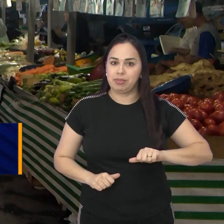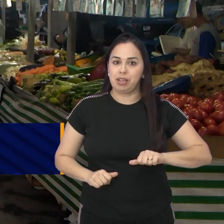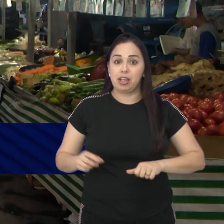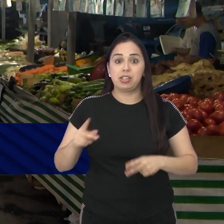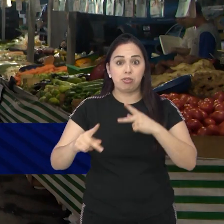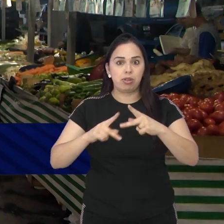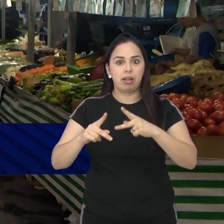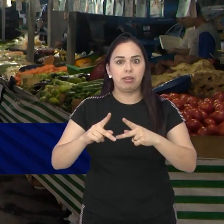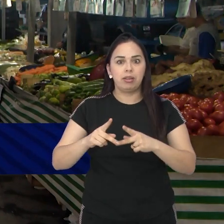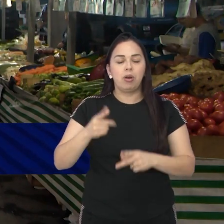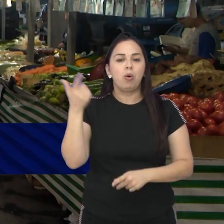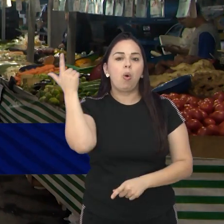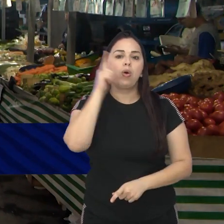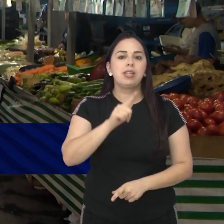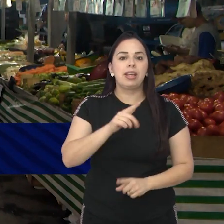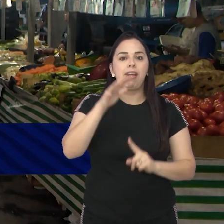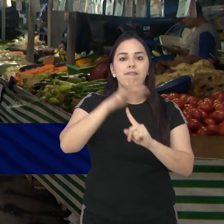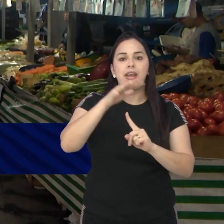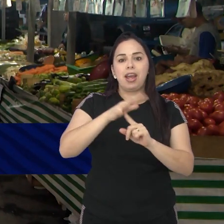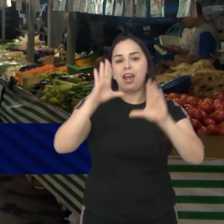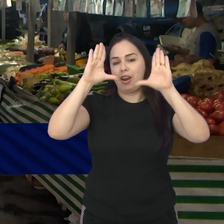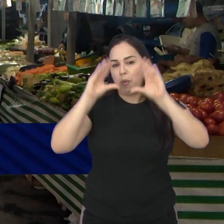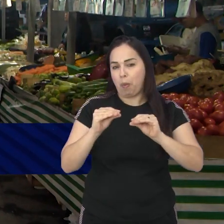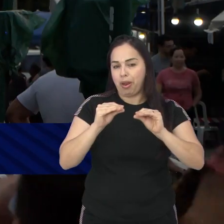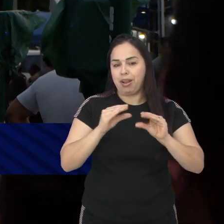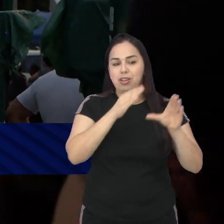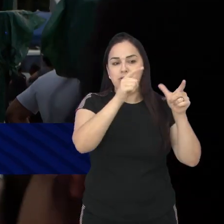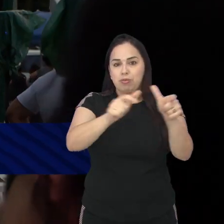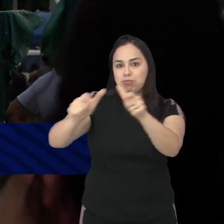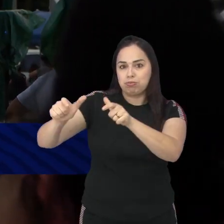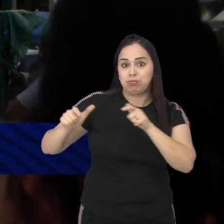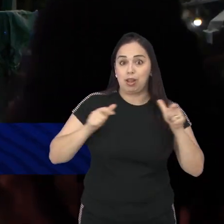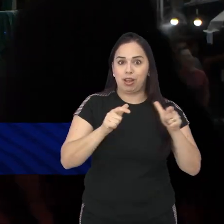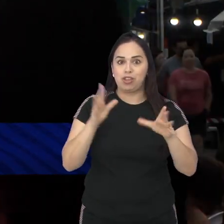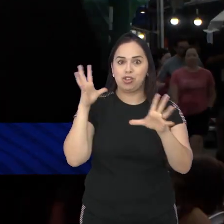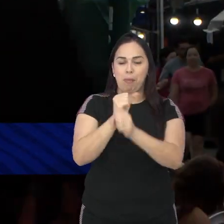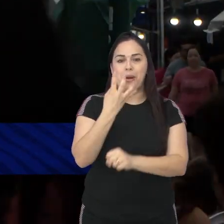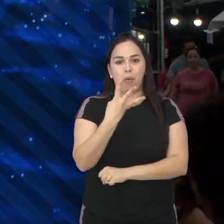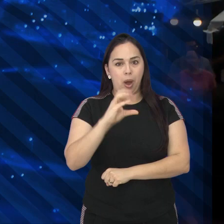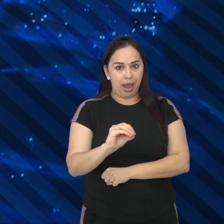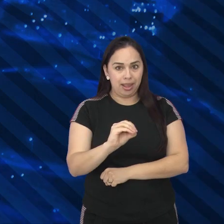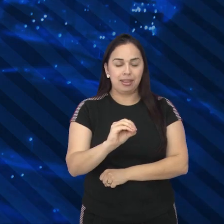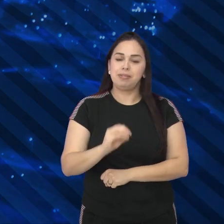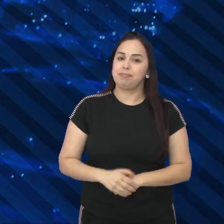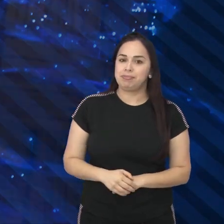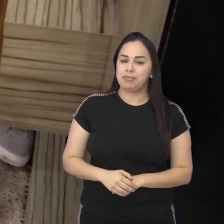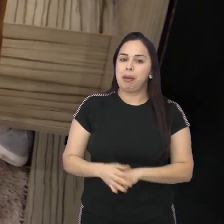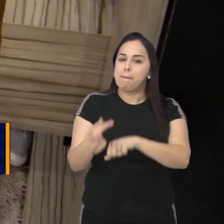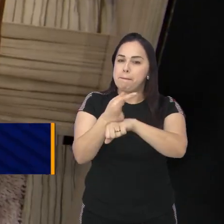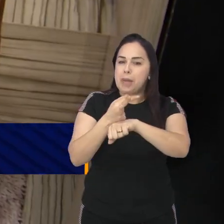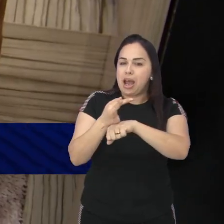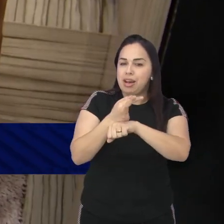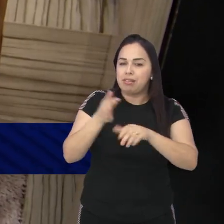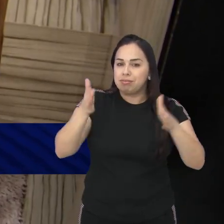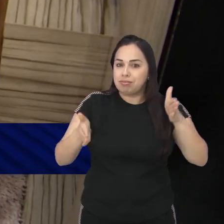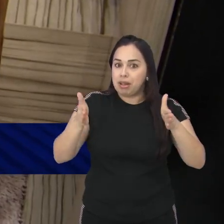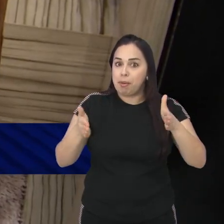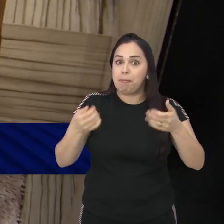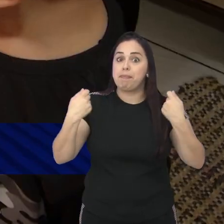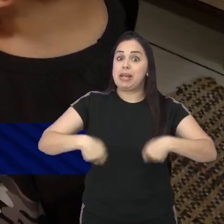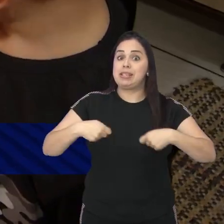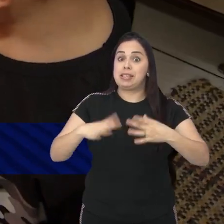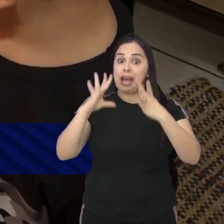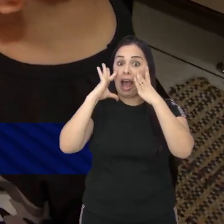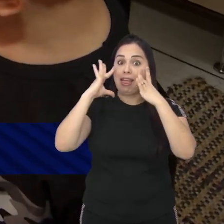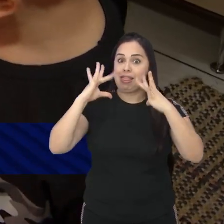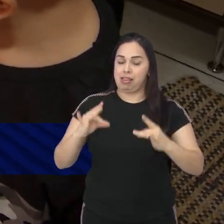vai ganhar uma nova feira noturna. São mais de 40 opções de feiras espalhadas pela cidade. Época de férias revela um